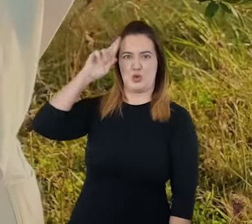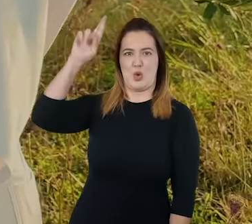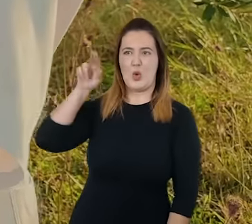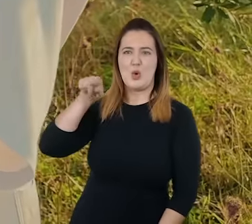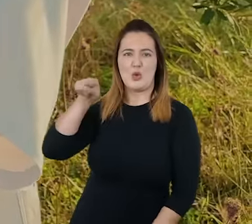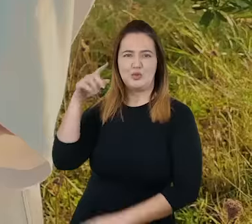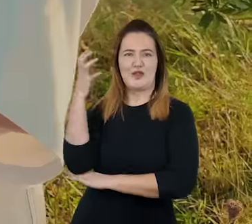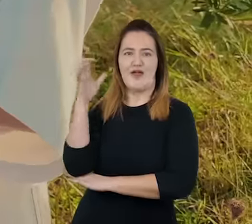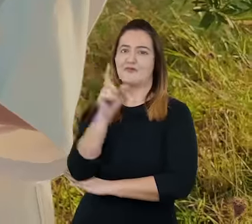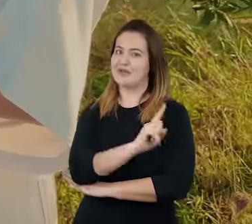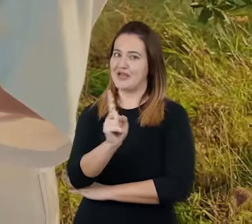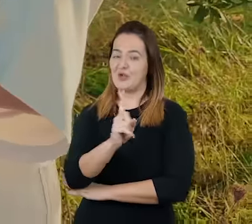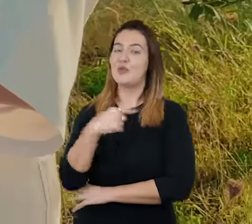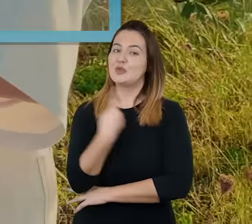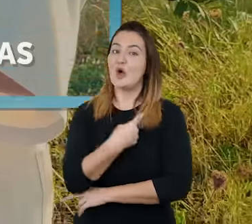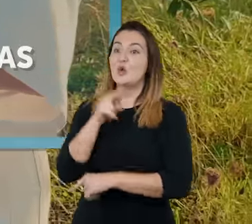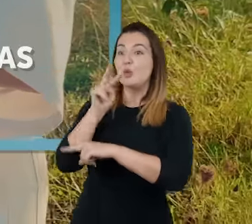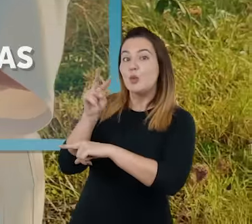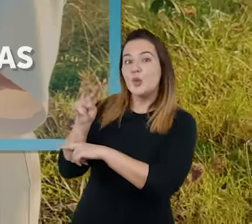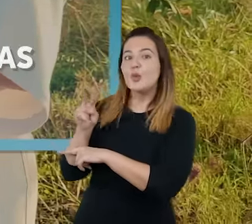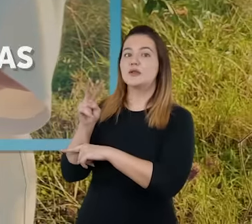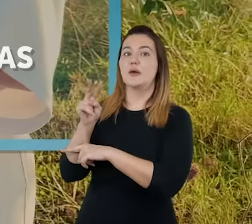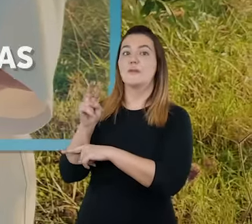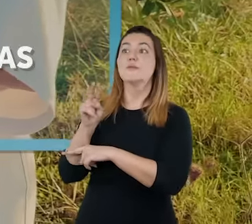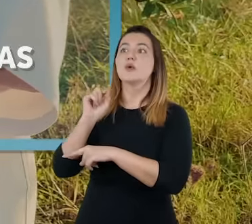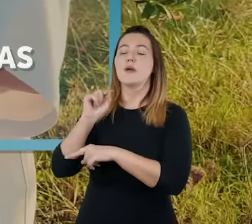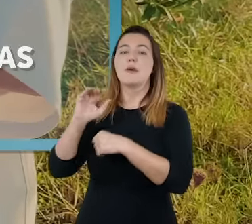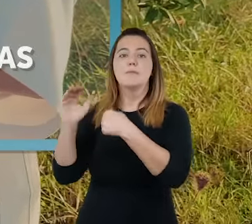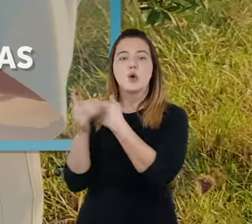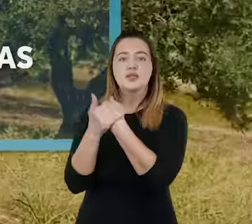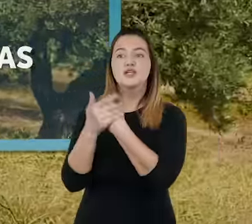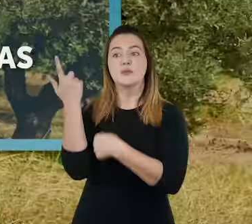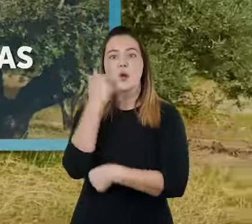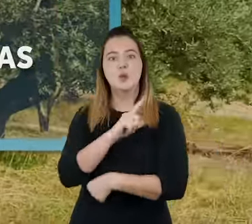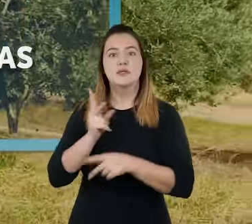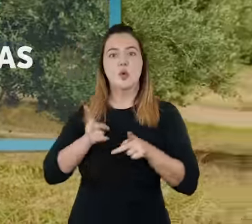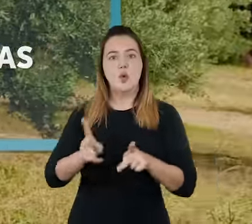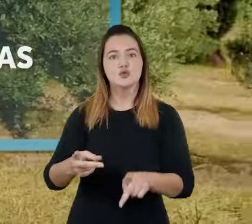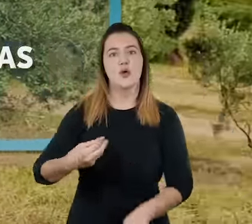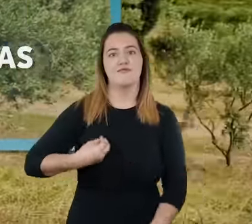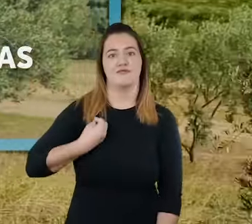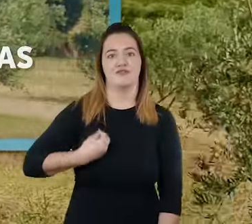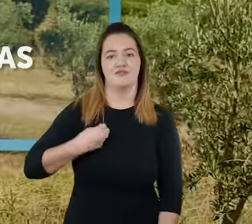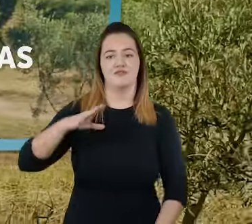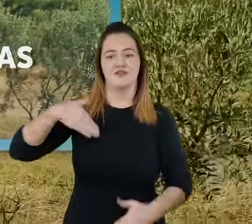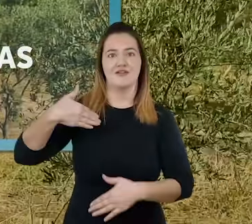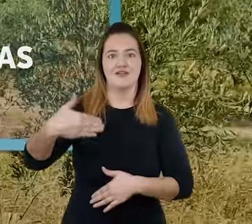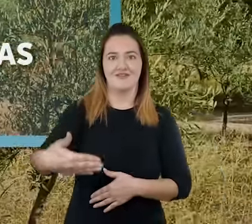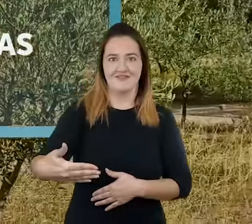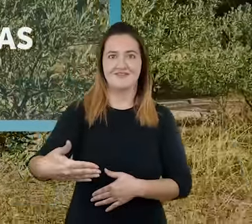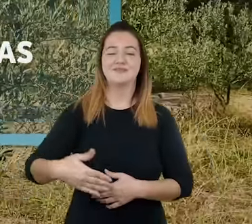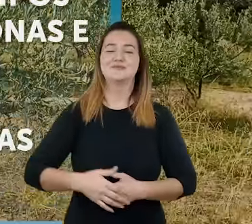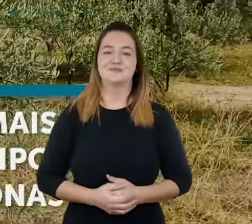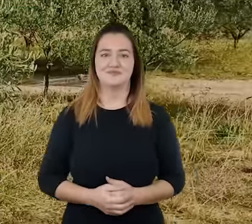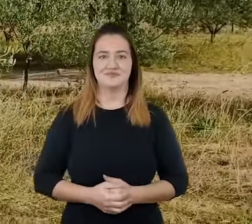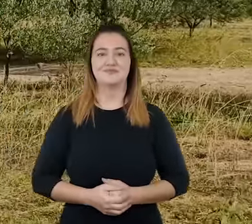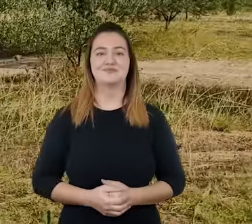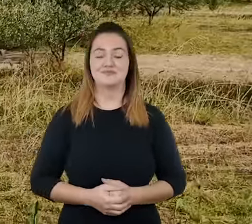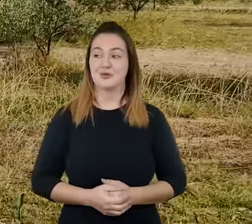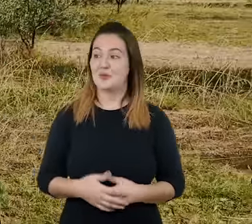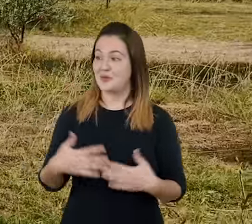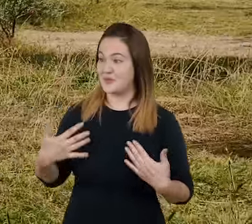oliveiras. A gente as mantém seguras para passarmos para as próximas gerações. We keep safe to pass to the next generation. Yes,